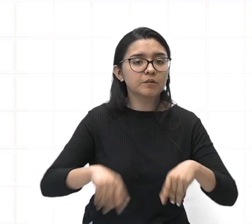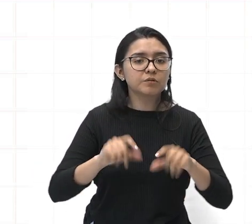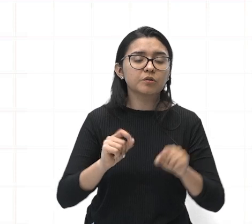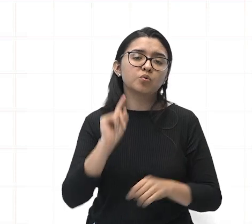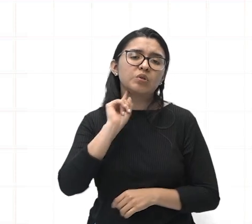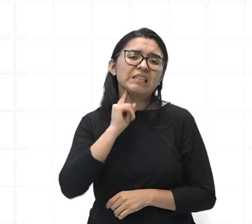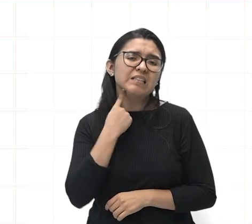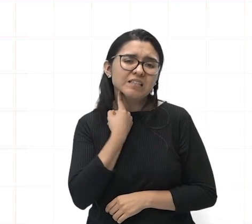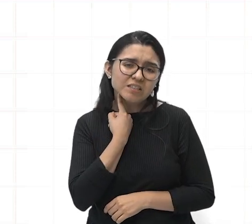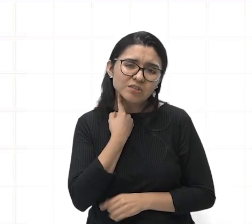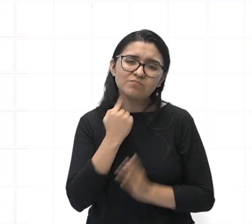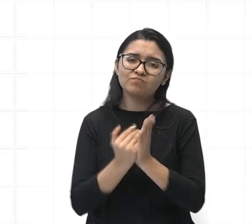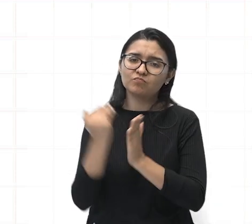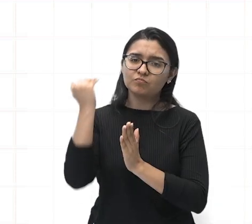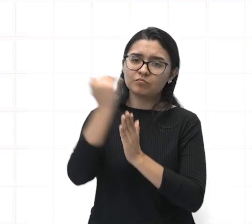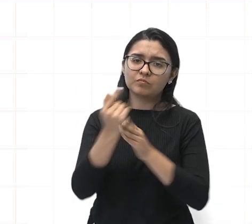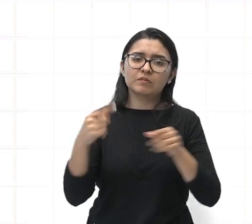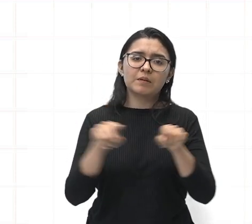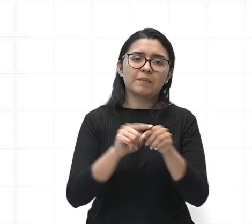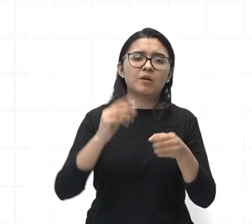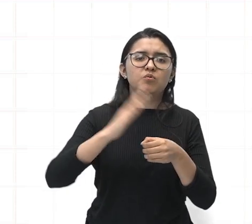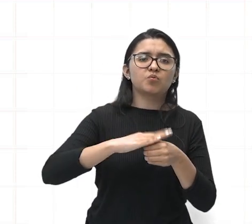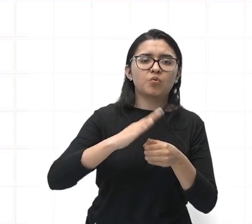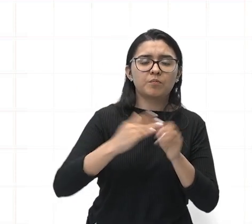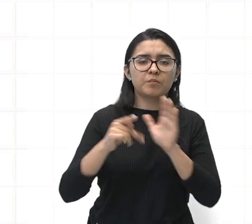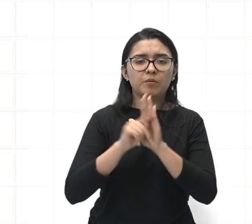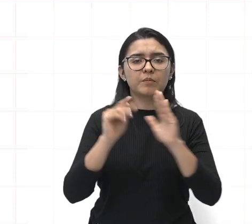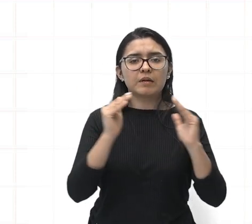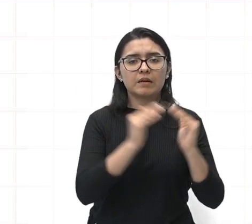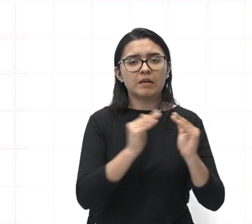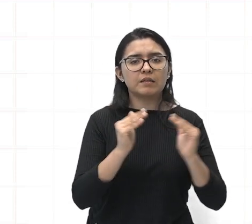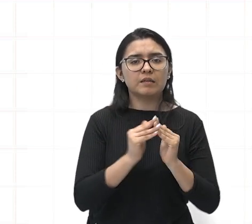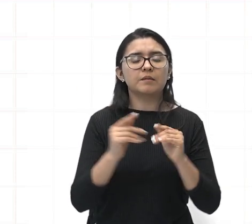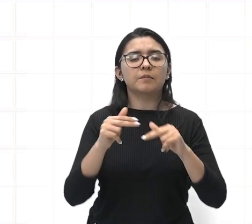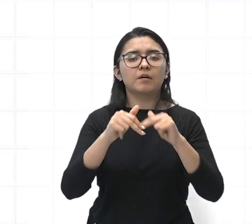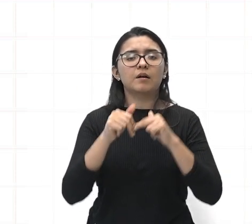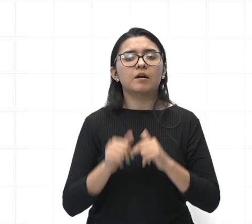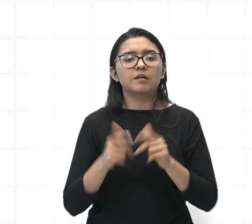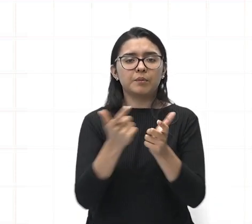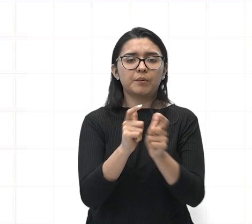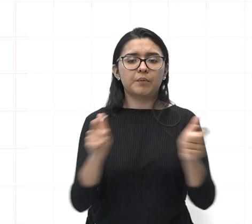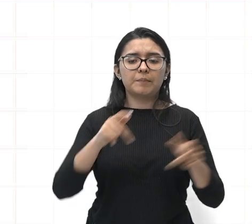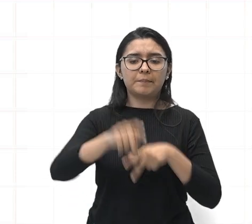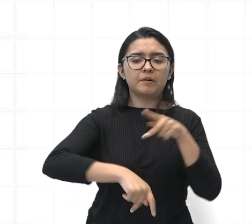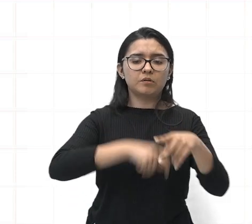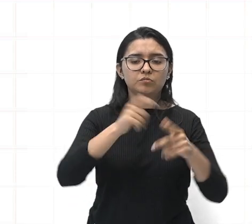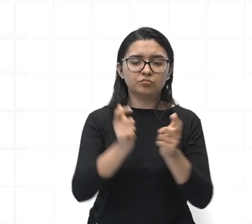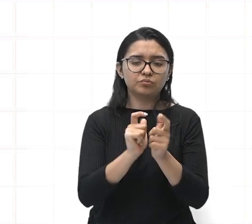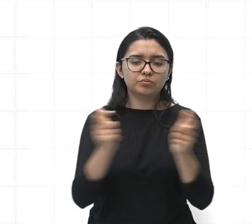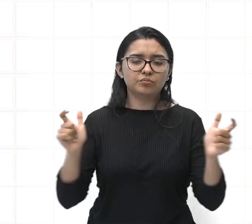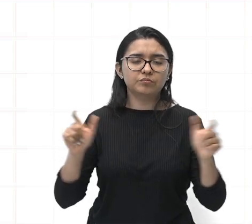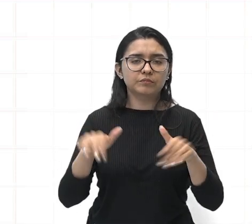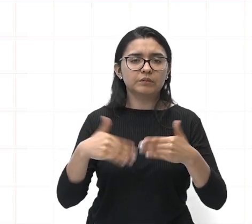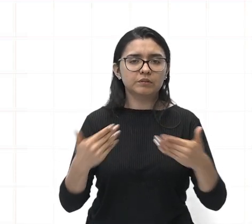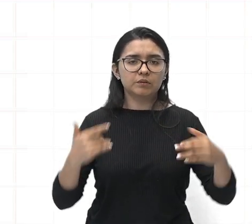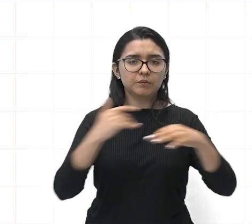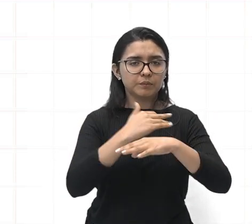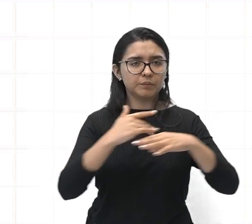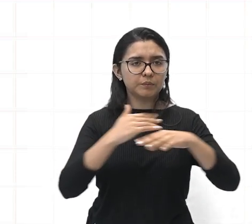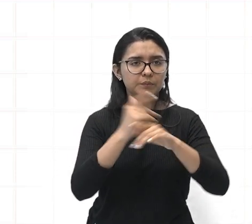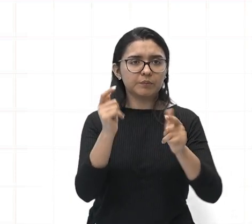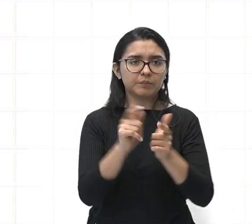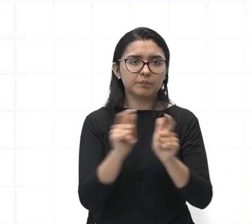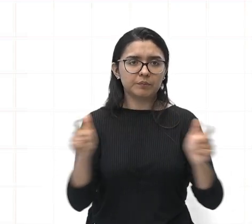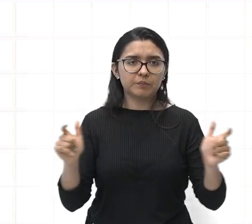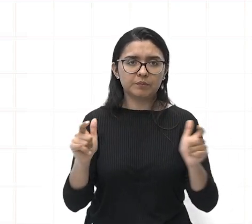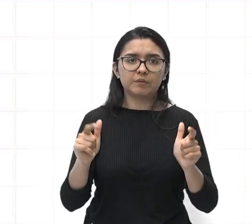de lixo e do volume de esgoto doméstico com o crescimento populacional. Então, a expansão urbana, quando